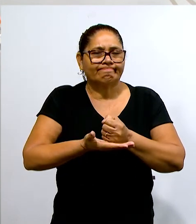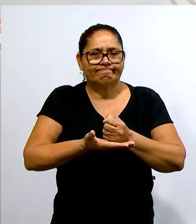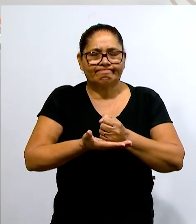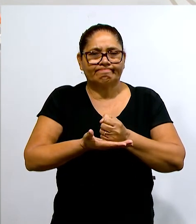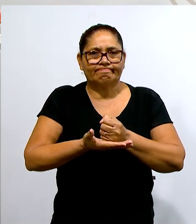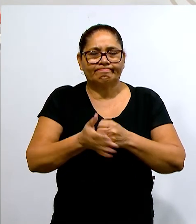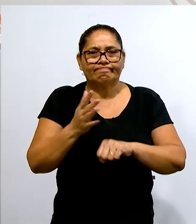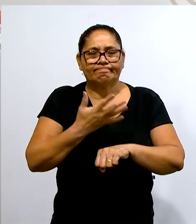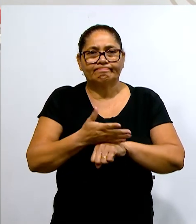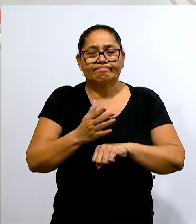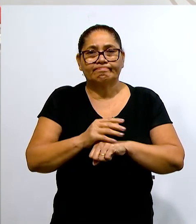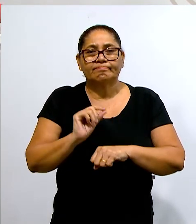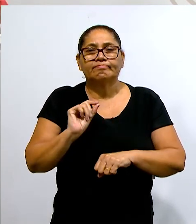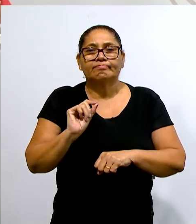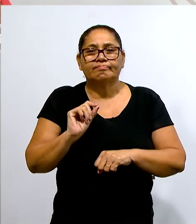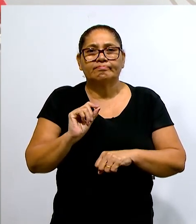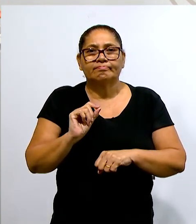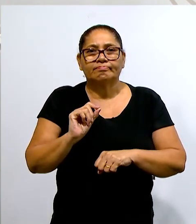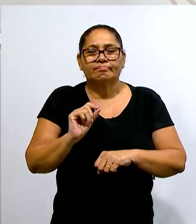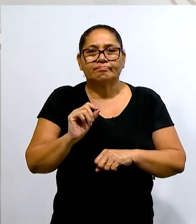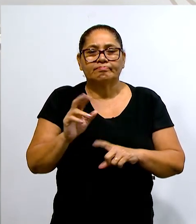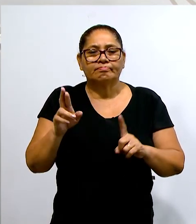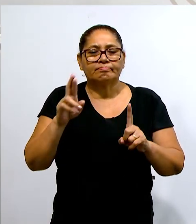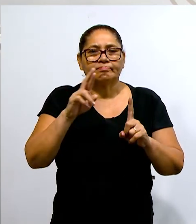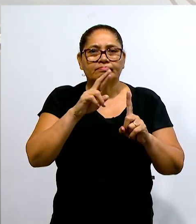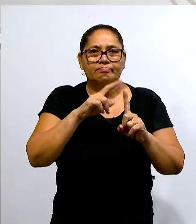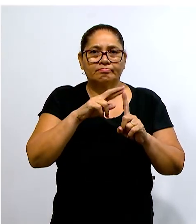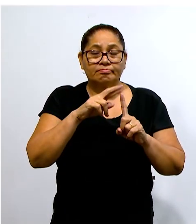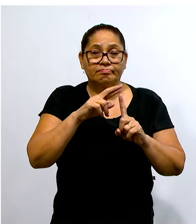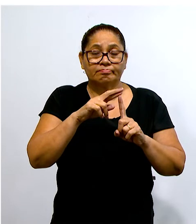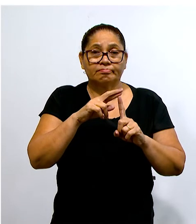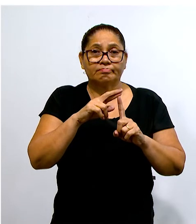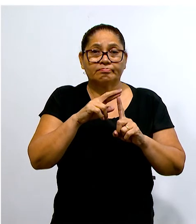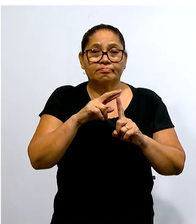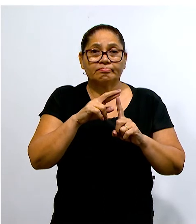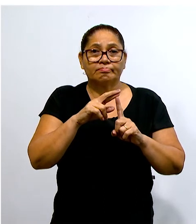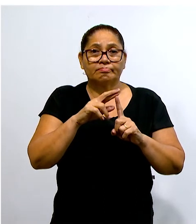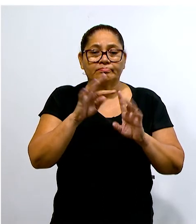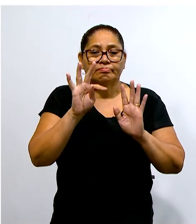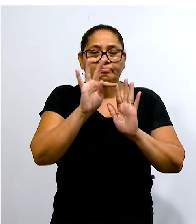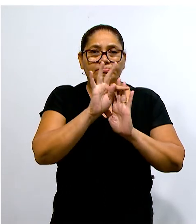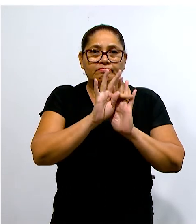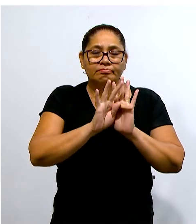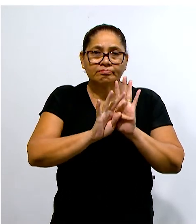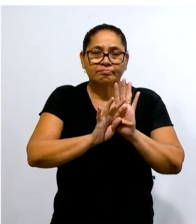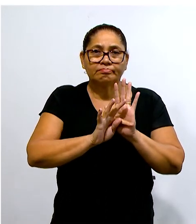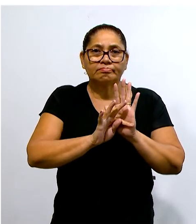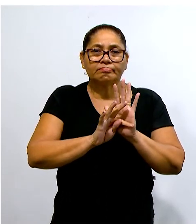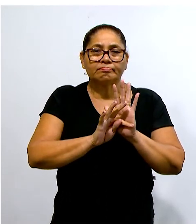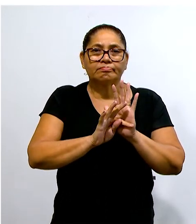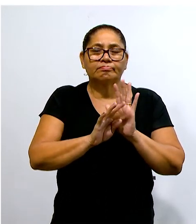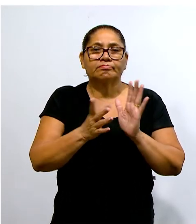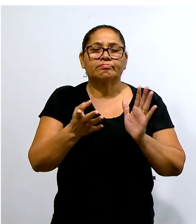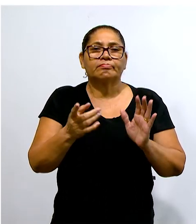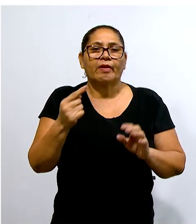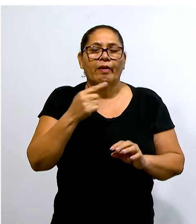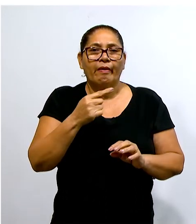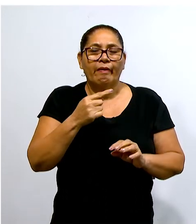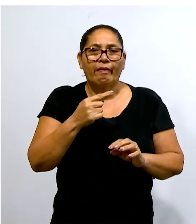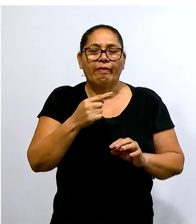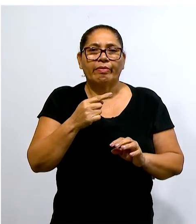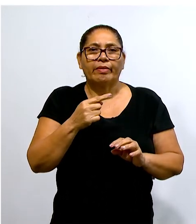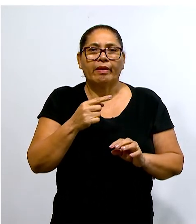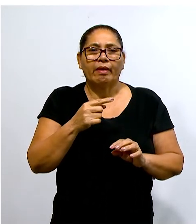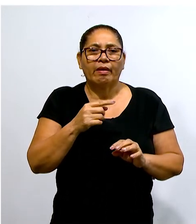prática. E a nossa referência são esses textos, né? Zabala, nós vamos trabalhar